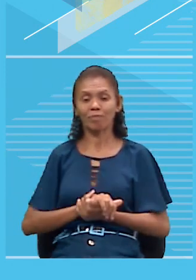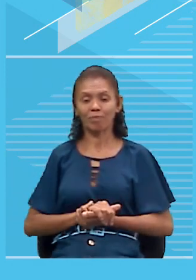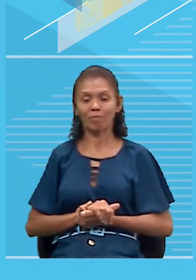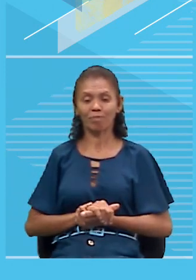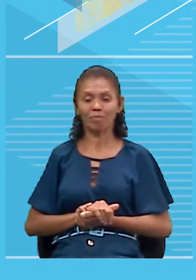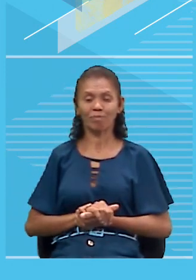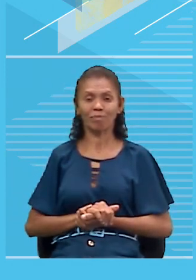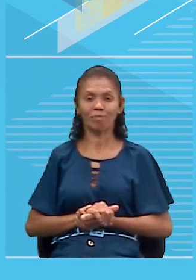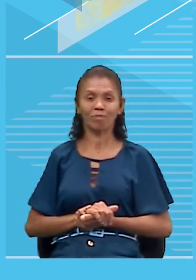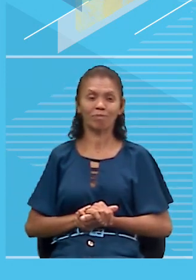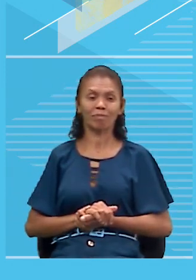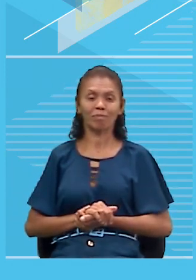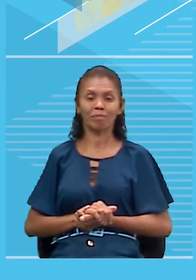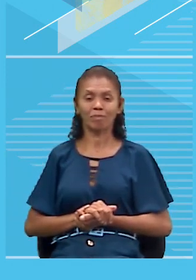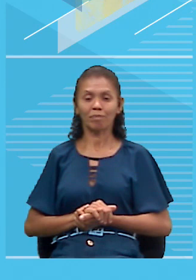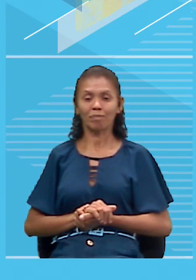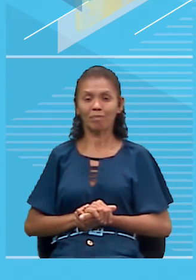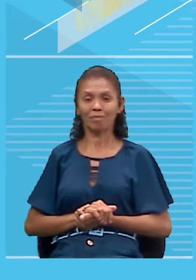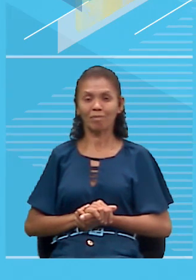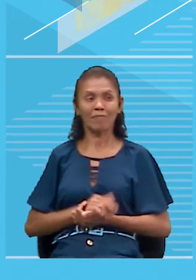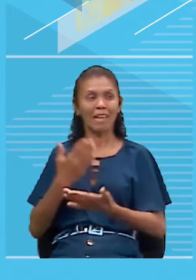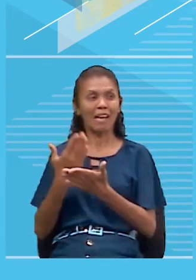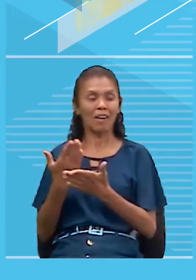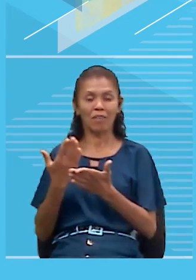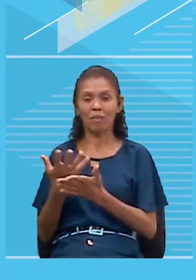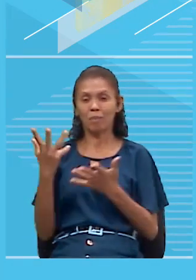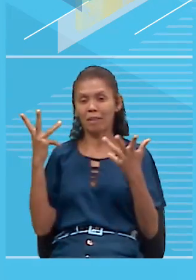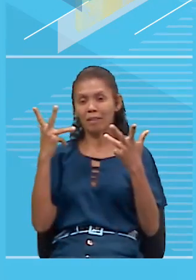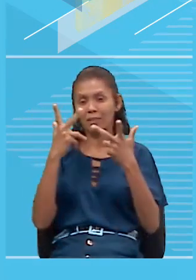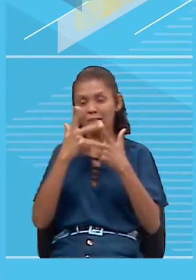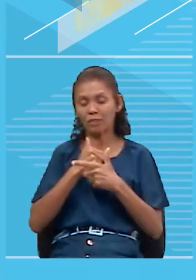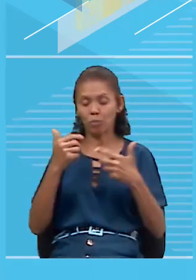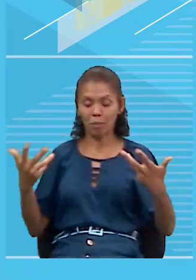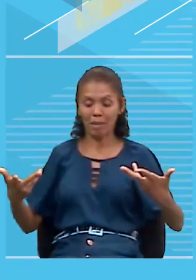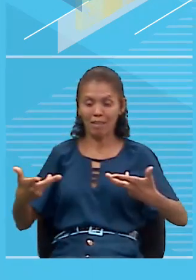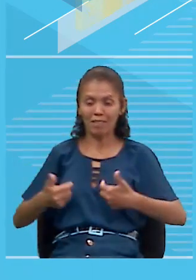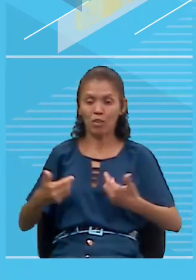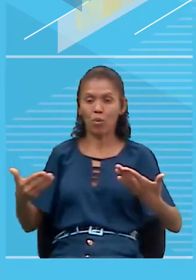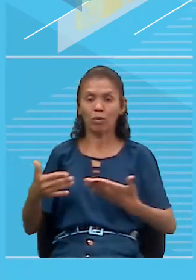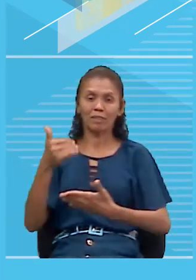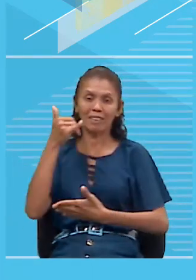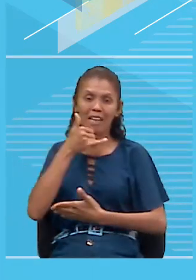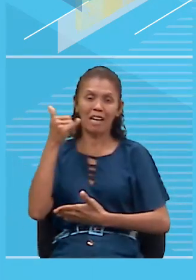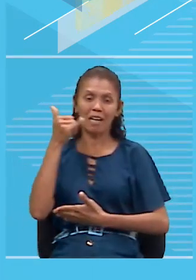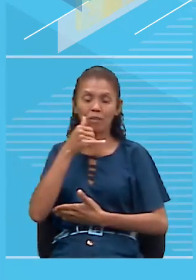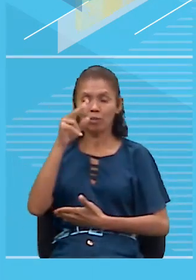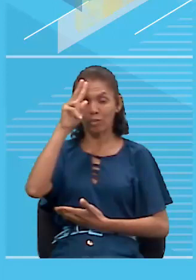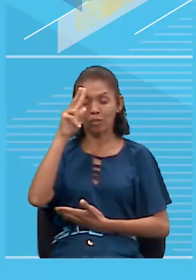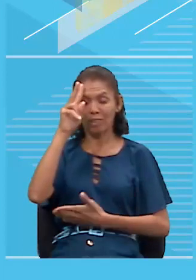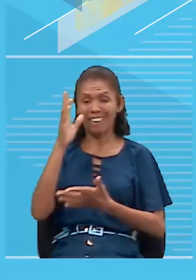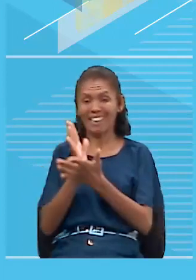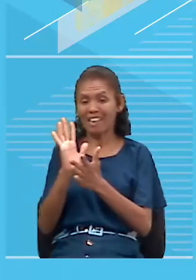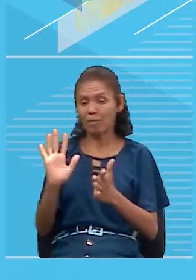trazer a imagem por favor Daniel galera me despeço de você foi tudo lindo maravilhoso contei história de mais hoje viu não tem mais história não